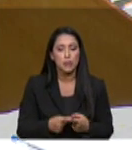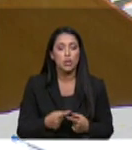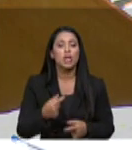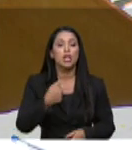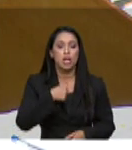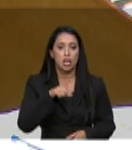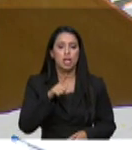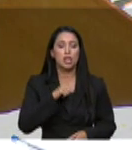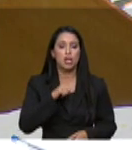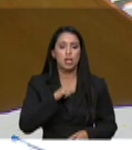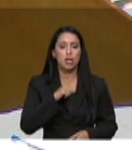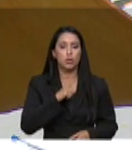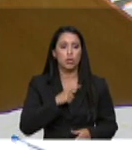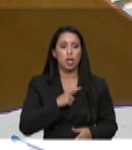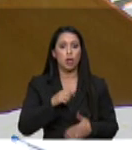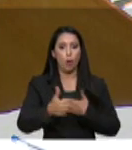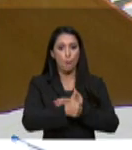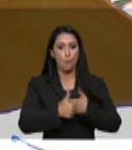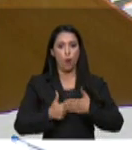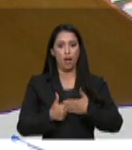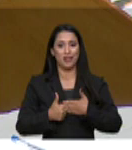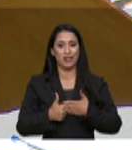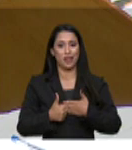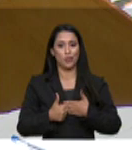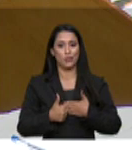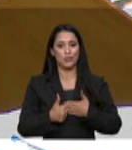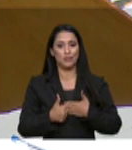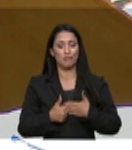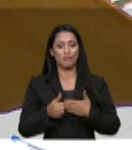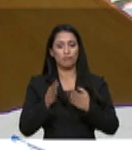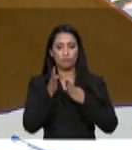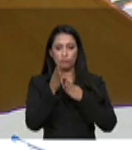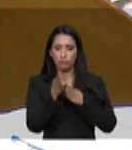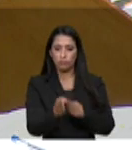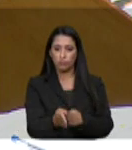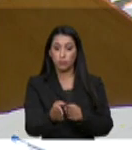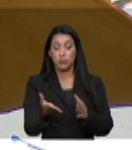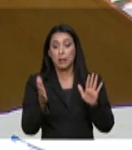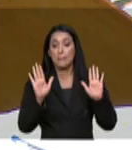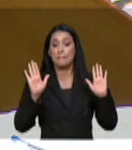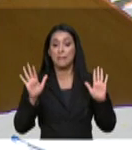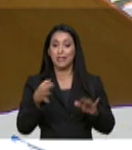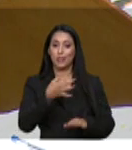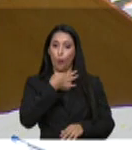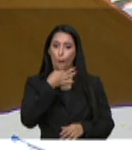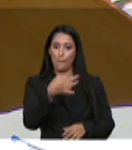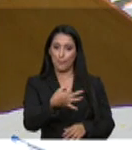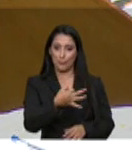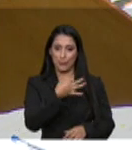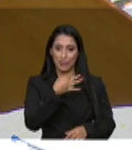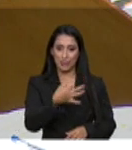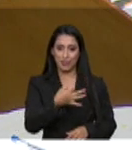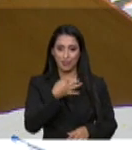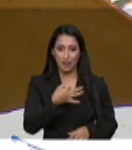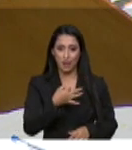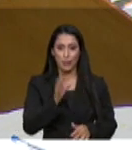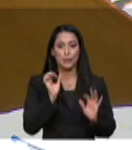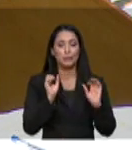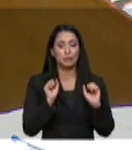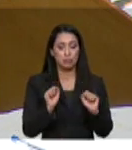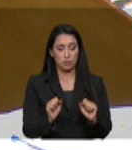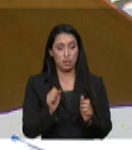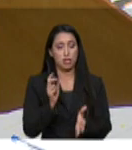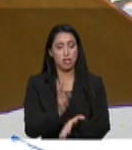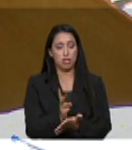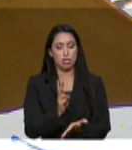eu tenho lá a minha bússola moral a seguir mais uma vez tratando-se de opinião ainda que se